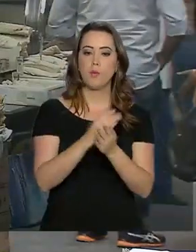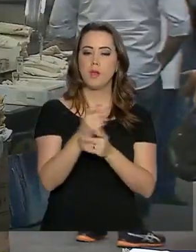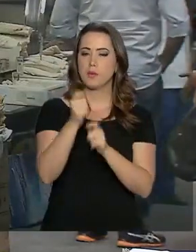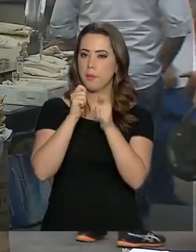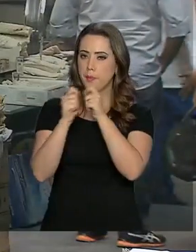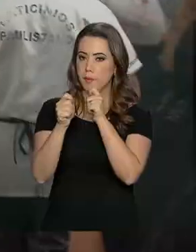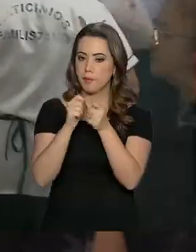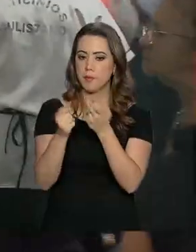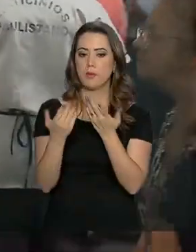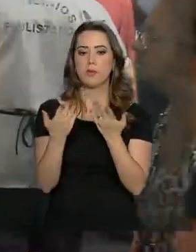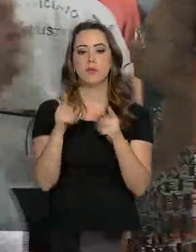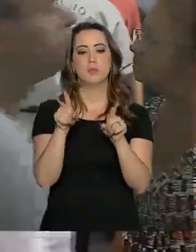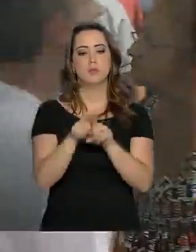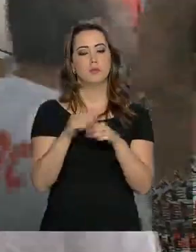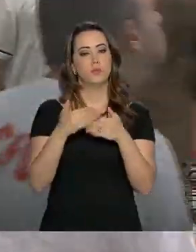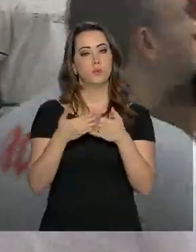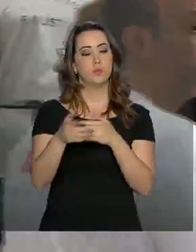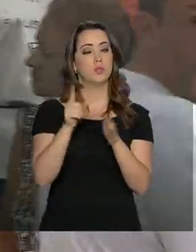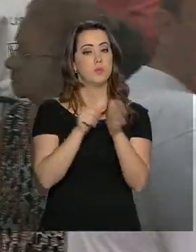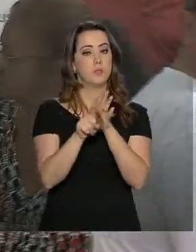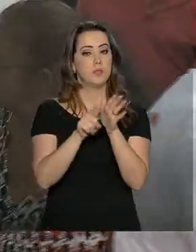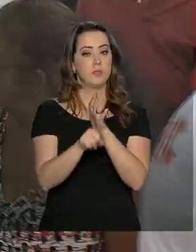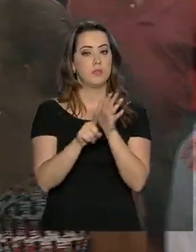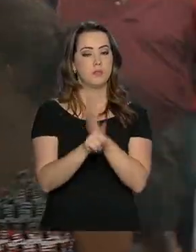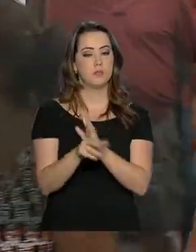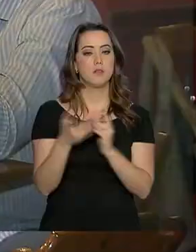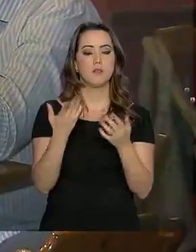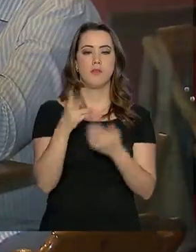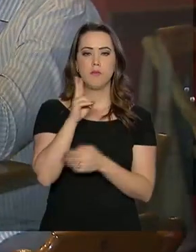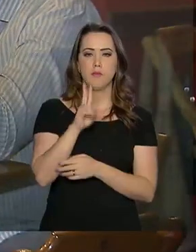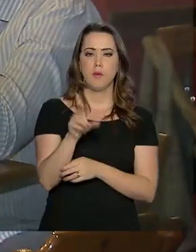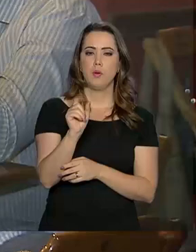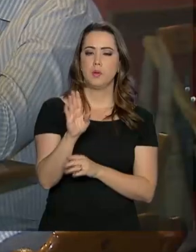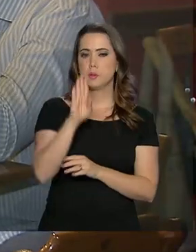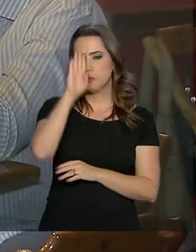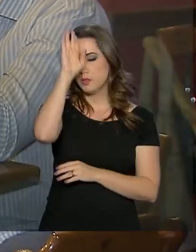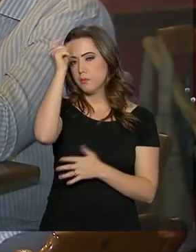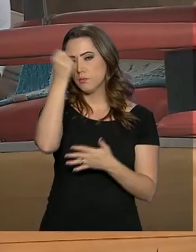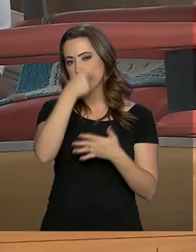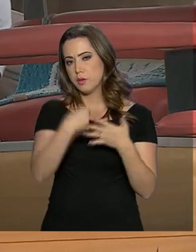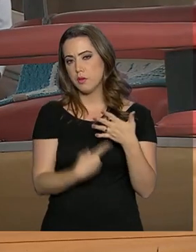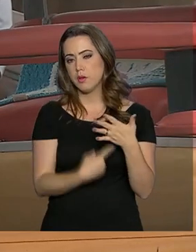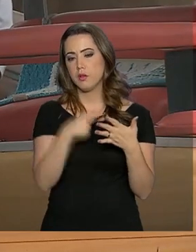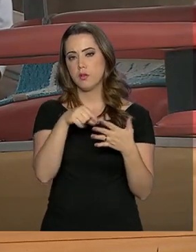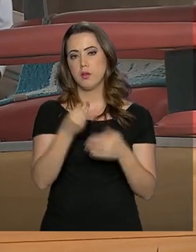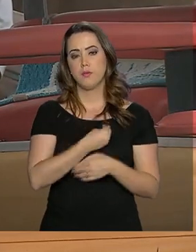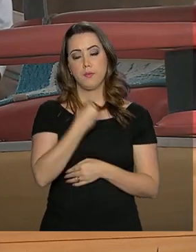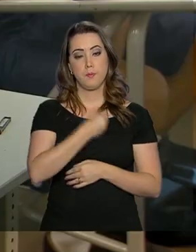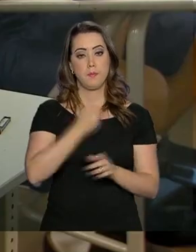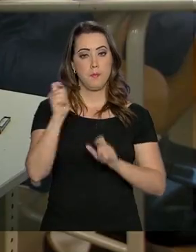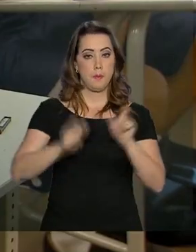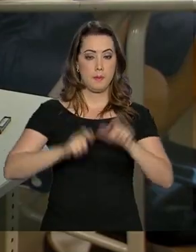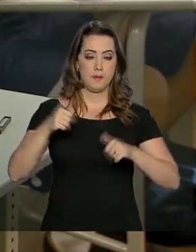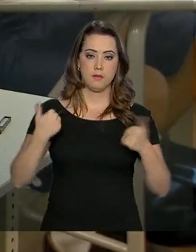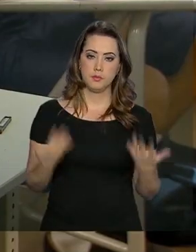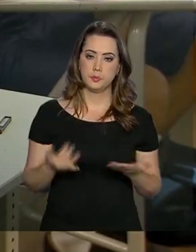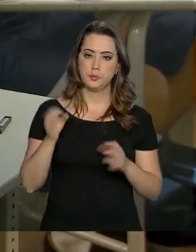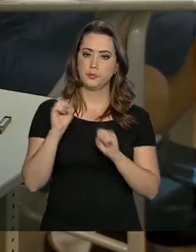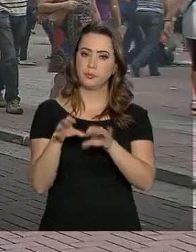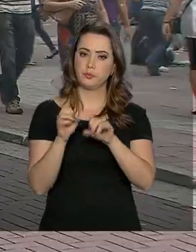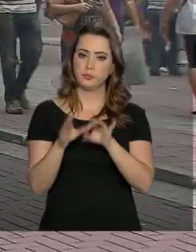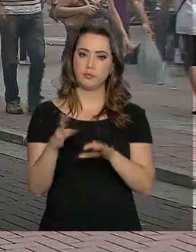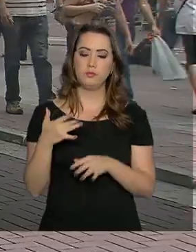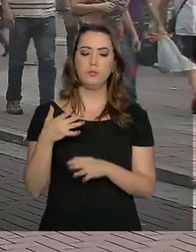entrevistas simuladas. Durante o censo vão ser investigados os principais aspectos da vida dos brasileiros, como